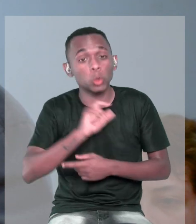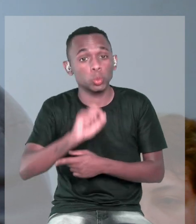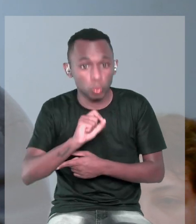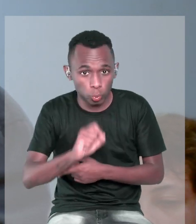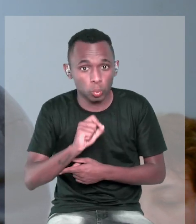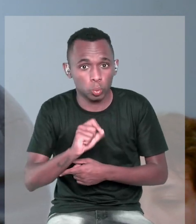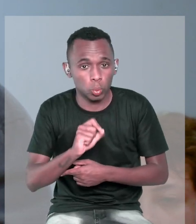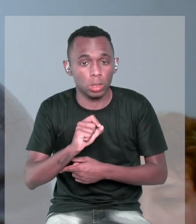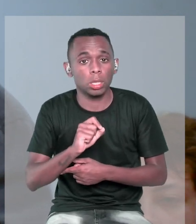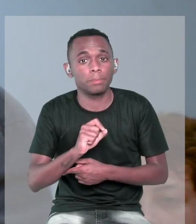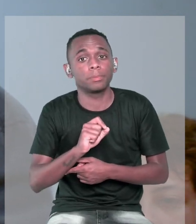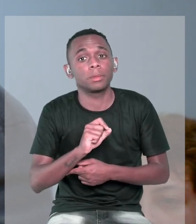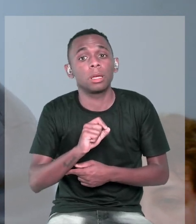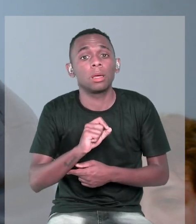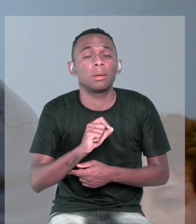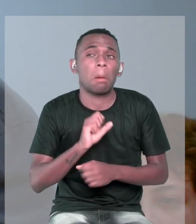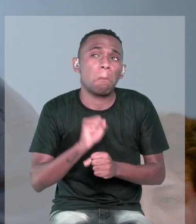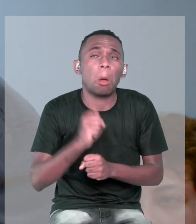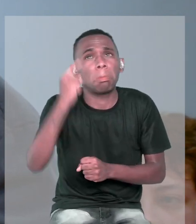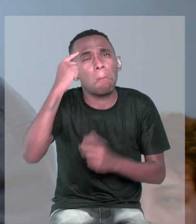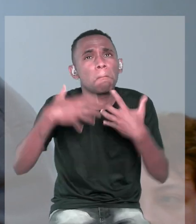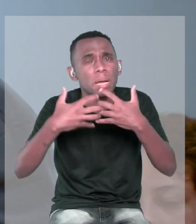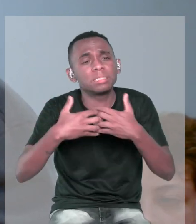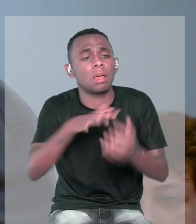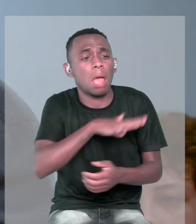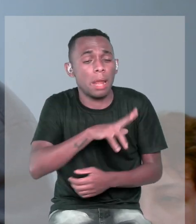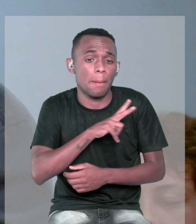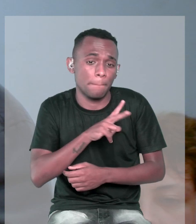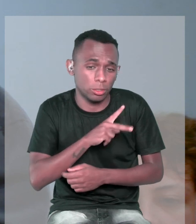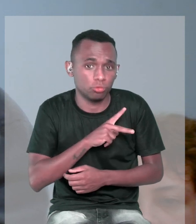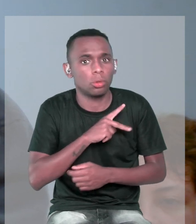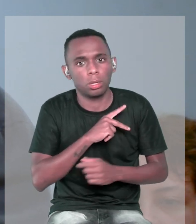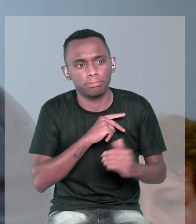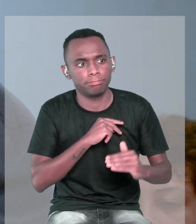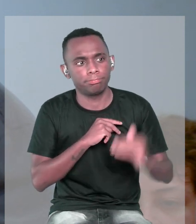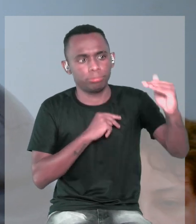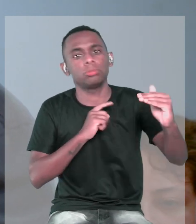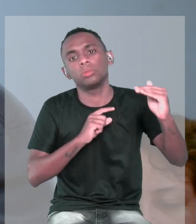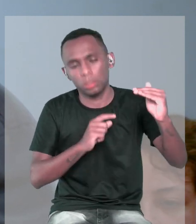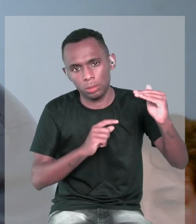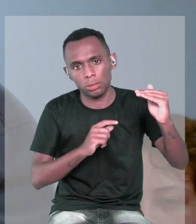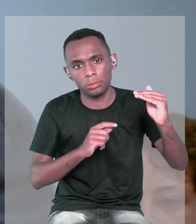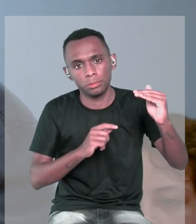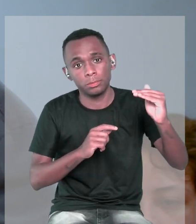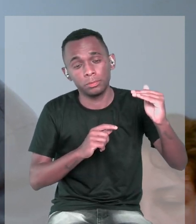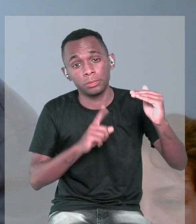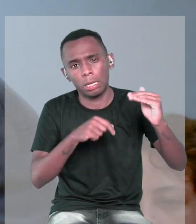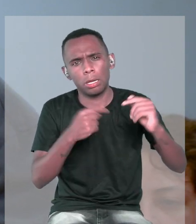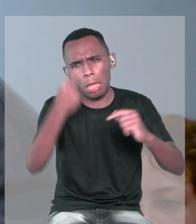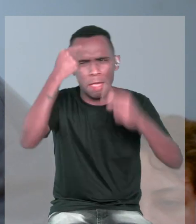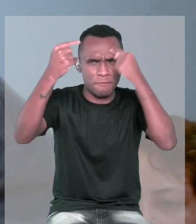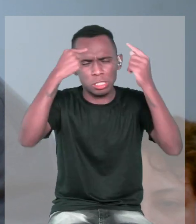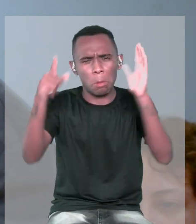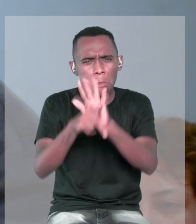regime... alguém pode pensar que o regime de propriedade privada que prevaleceu posteriormente, o predatório, seria uma invenção